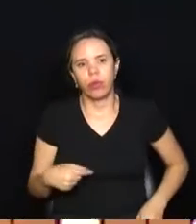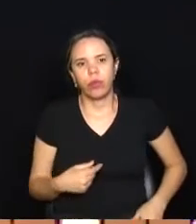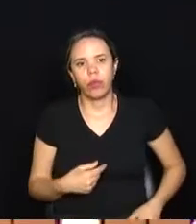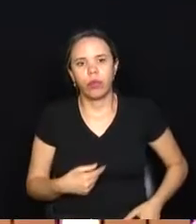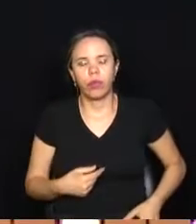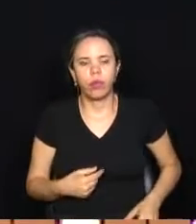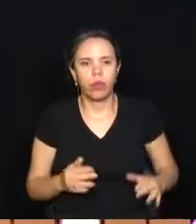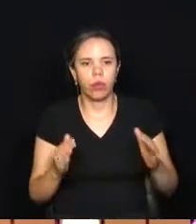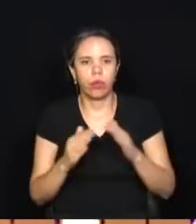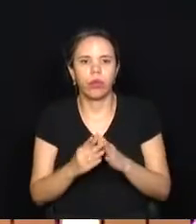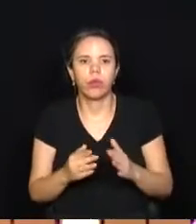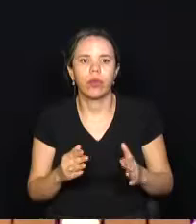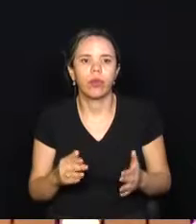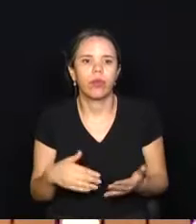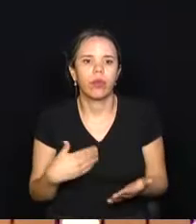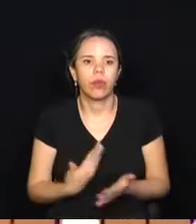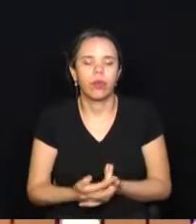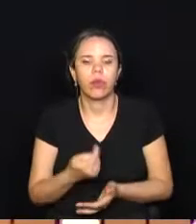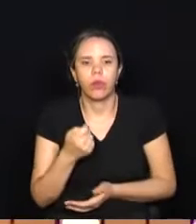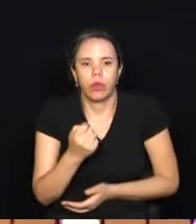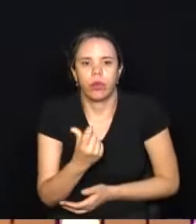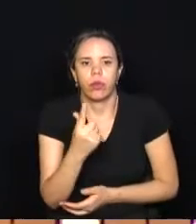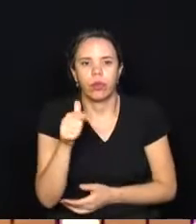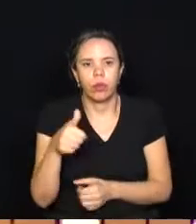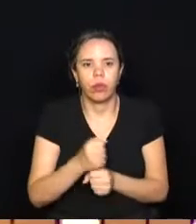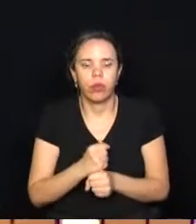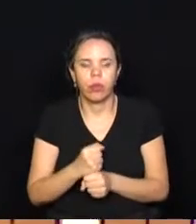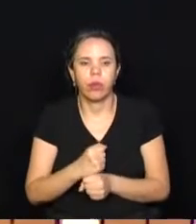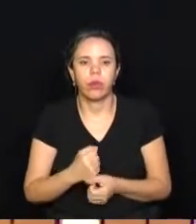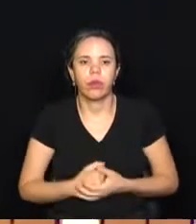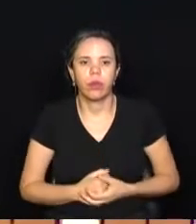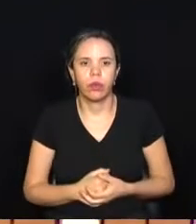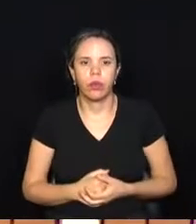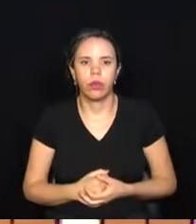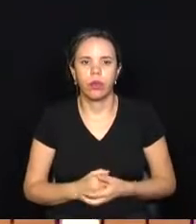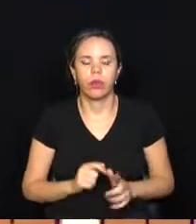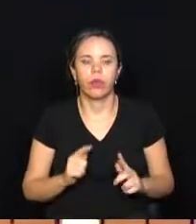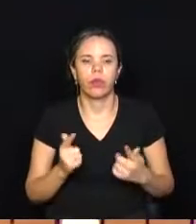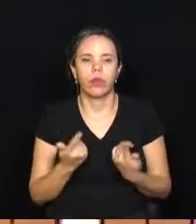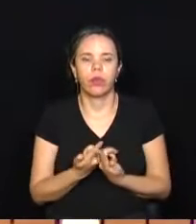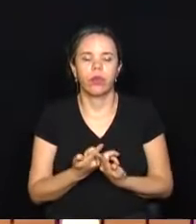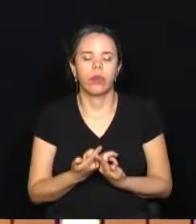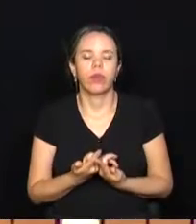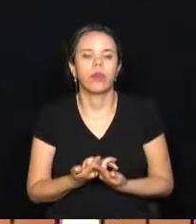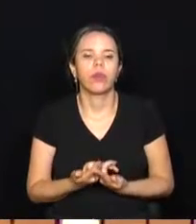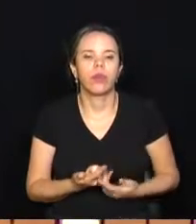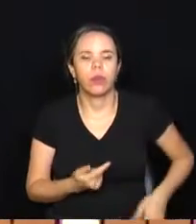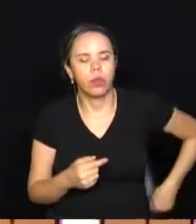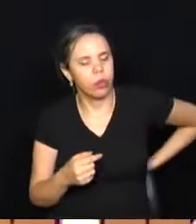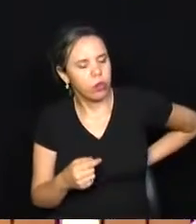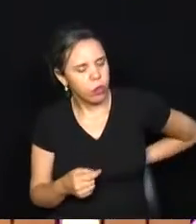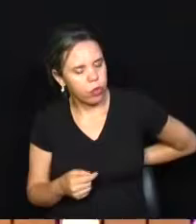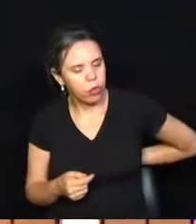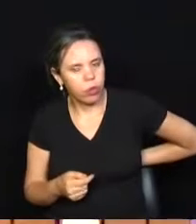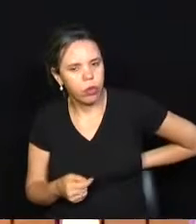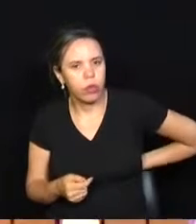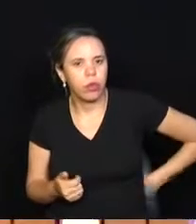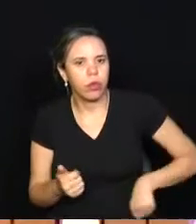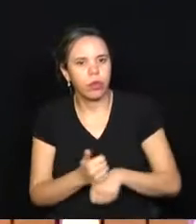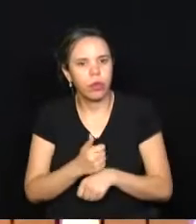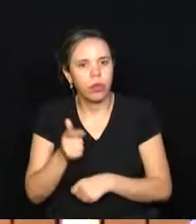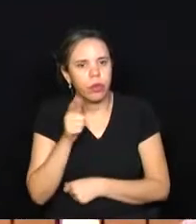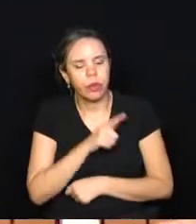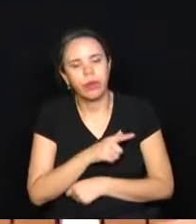com uma casa durante quase 17 anos, né, como gestor e como profissional, e onde eu